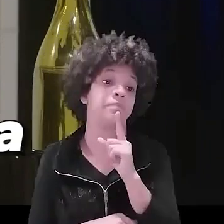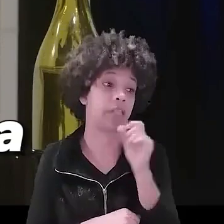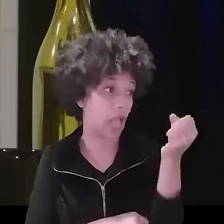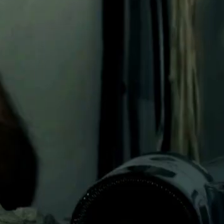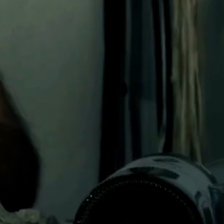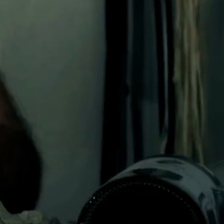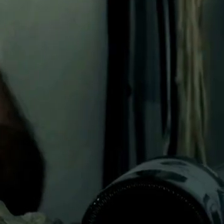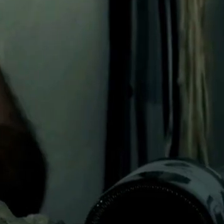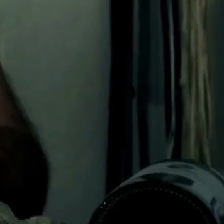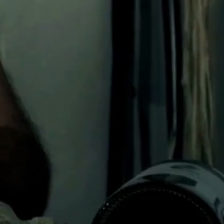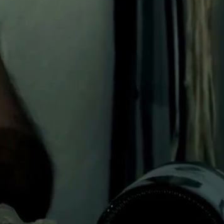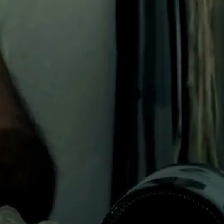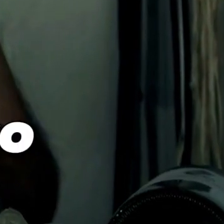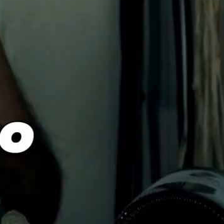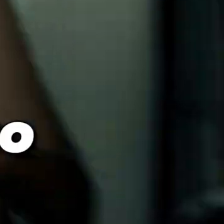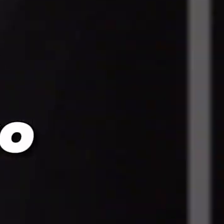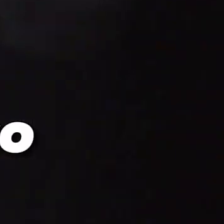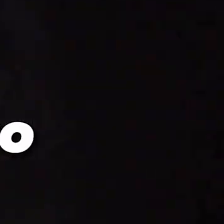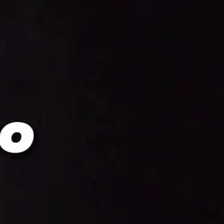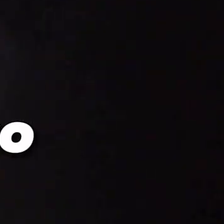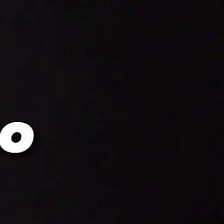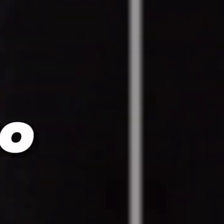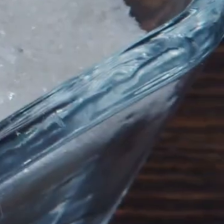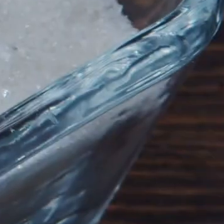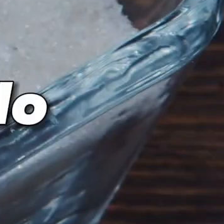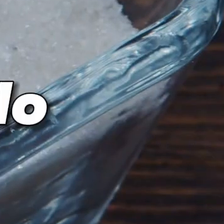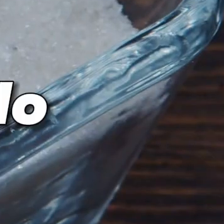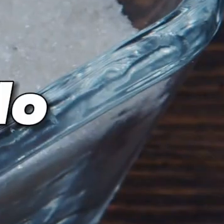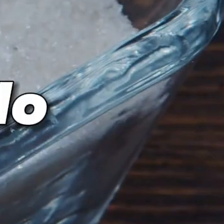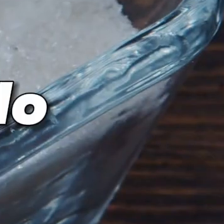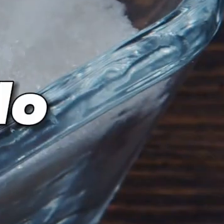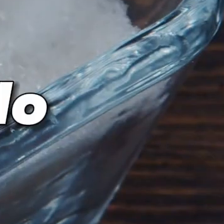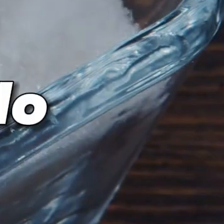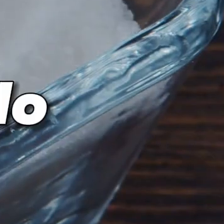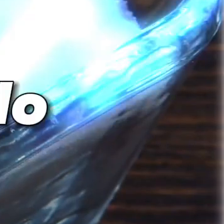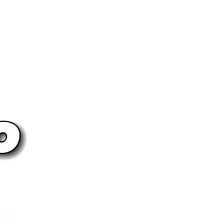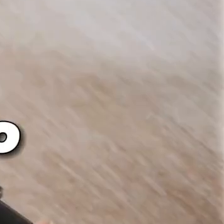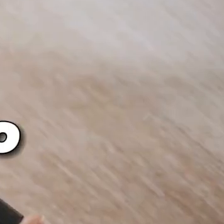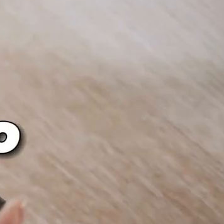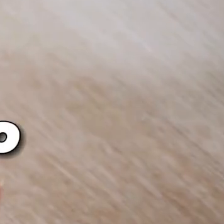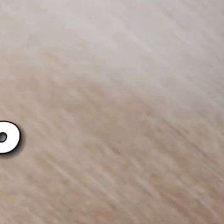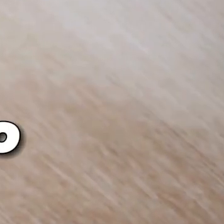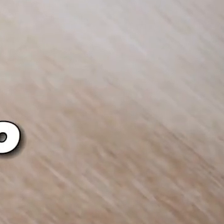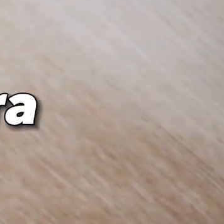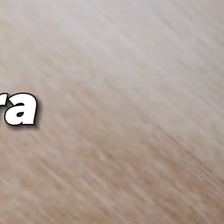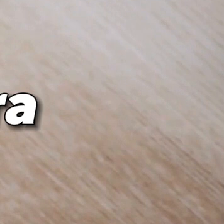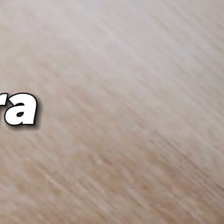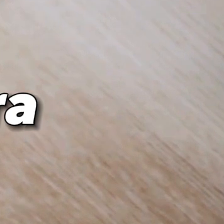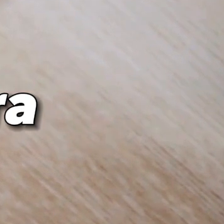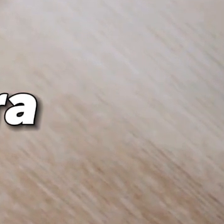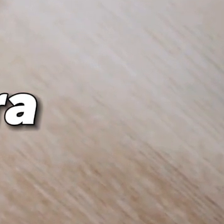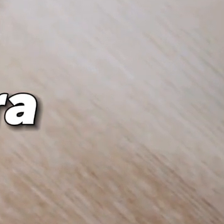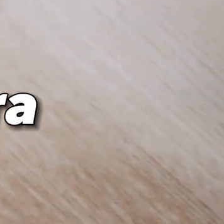qualquer outra droga. Álcool tem grupo de risco, cigarro tem grupo de risco. Açúcar, que não é considerado droga, mas se você é um diabético, você é um